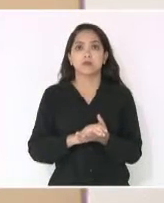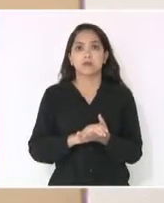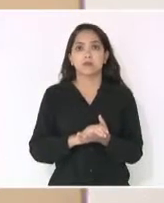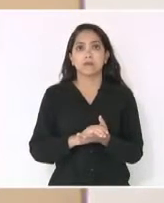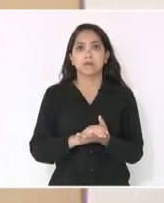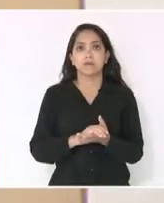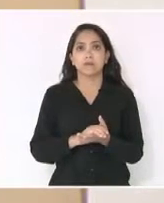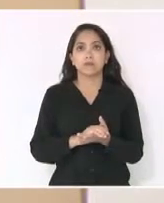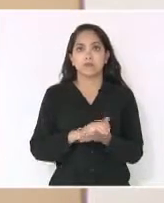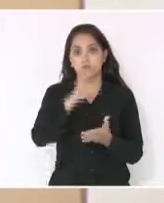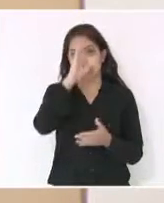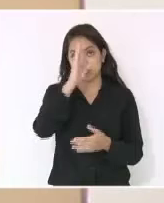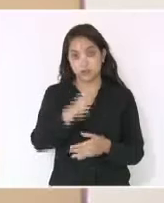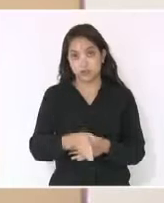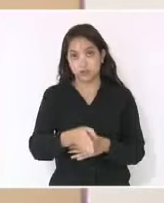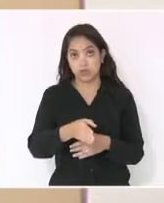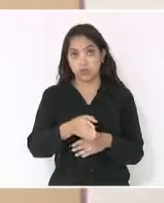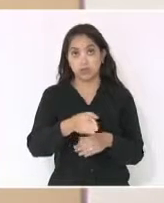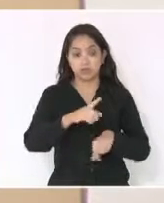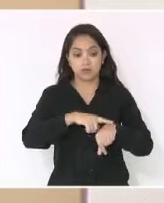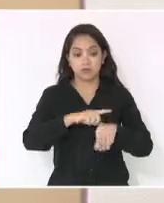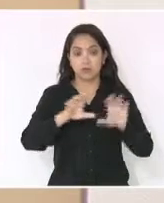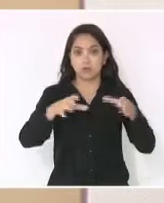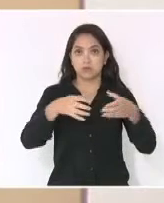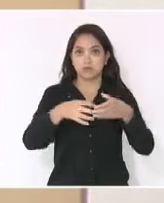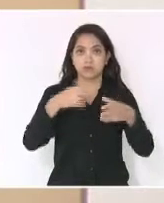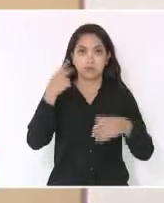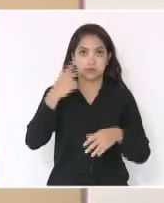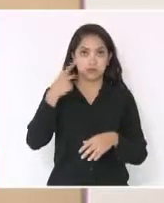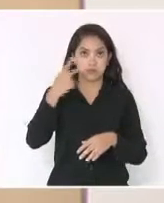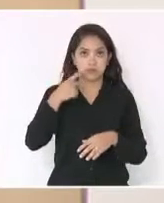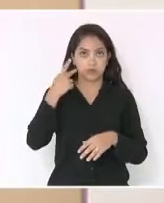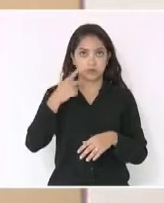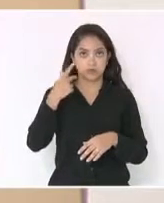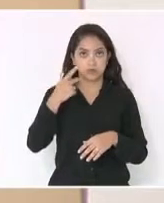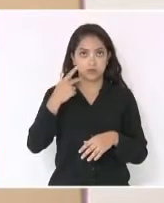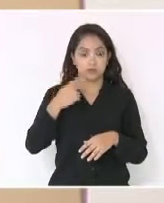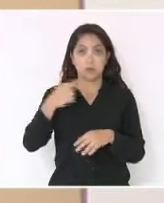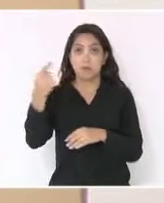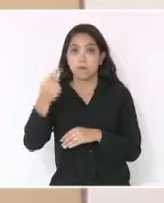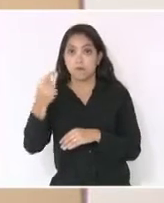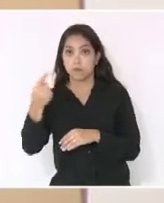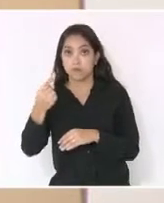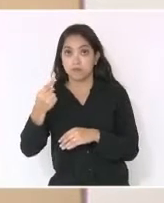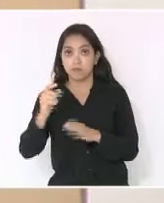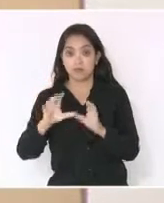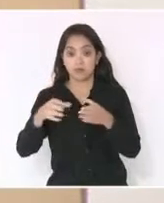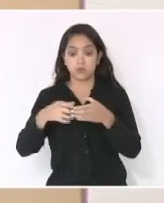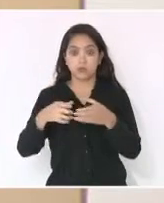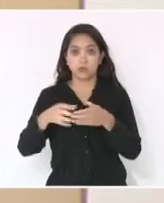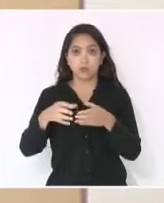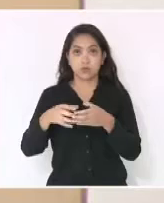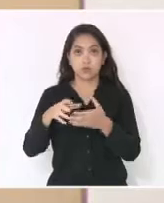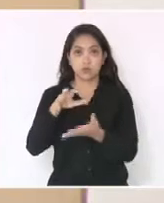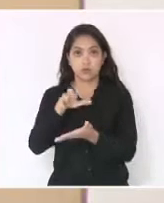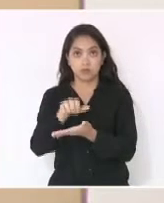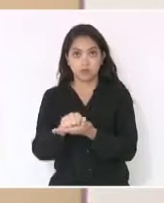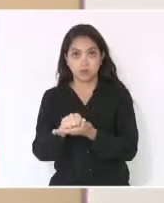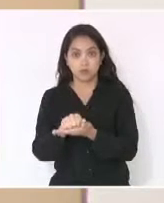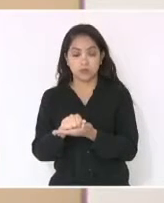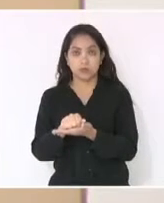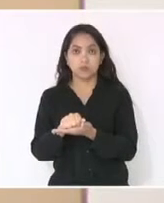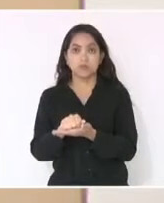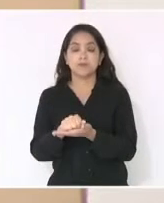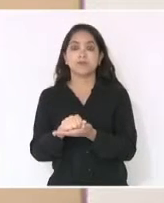direto ao horário dos partidos o primeiro partido inscrito ou melhor pertence ao